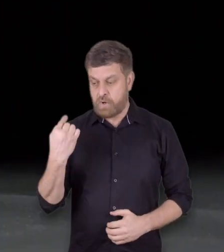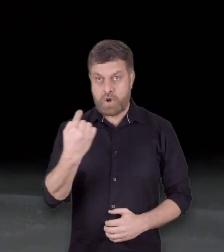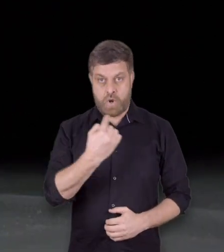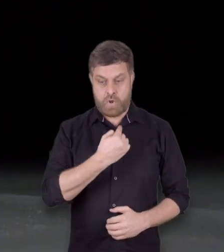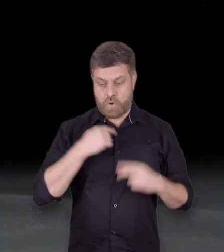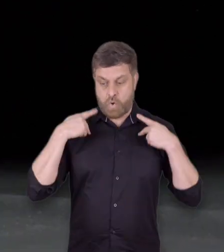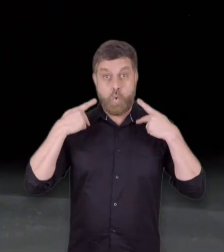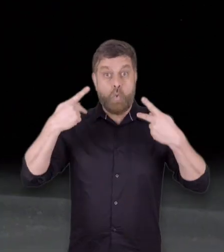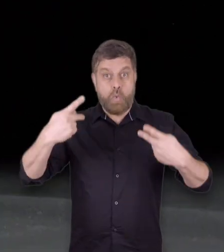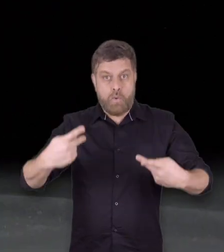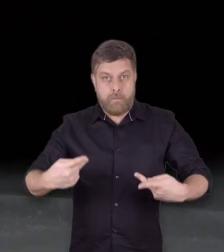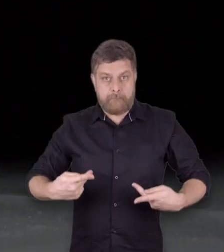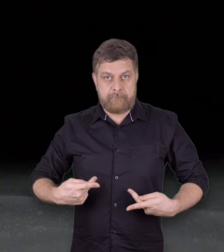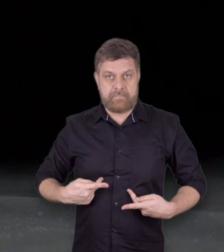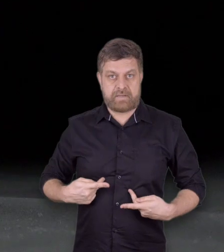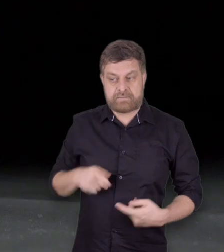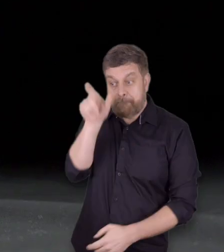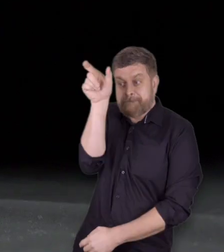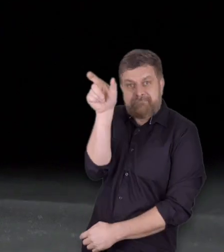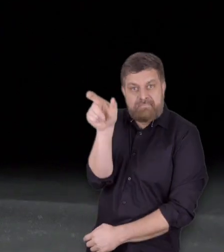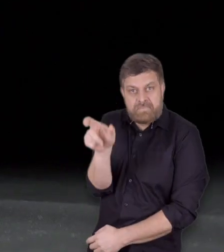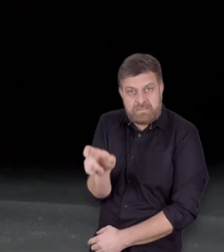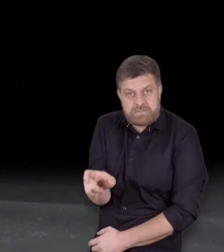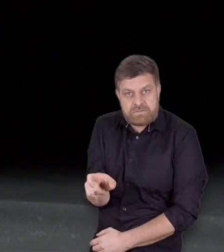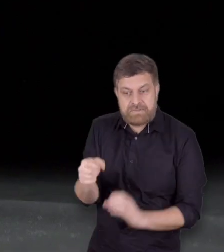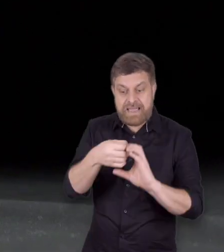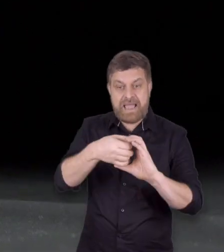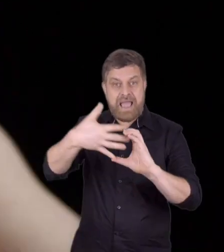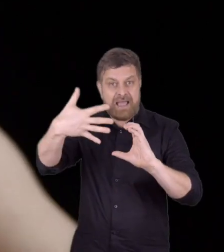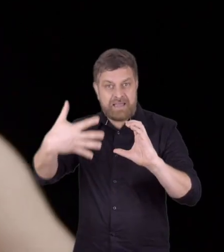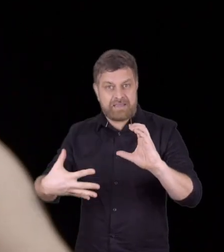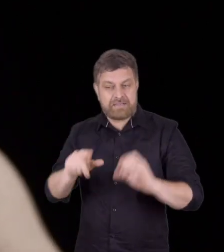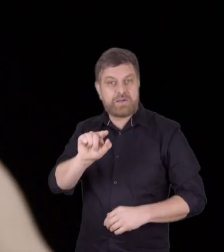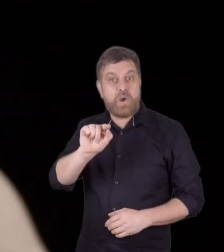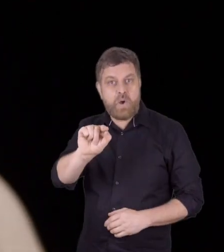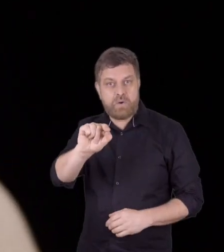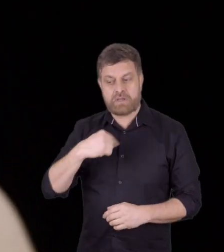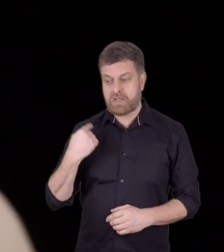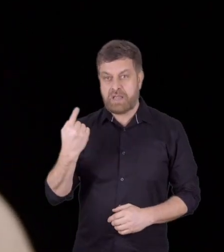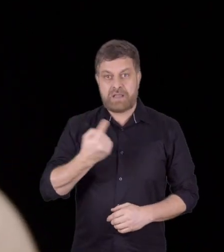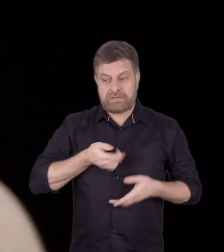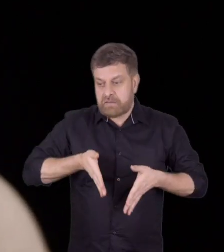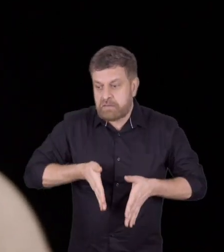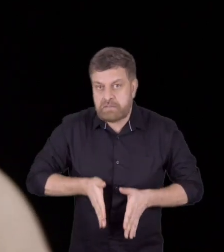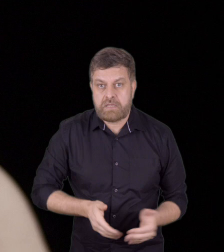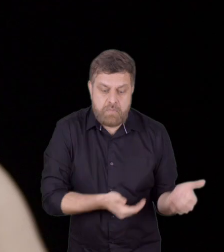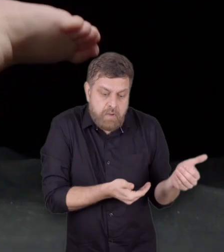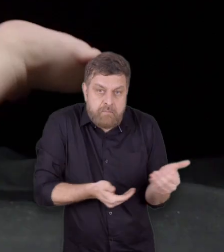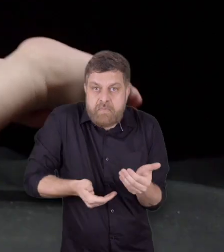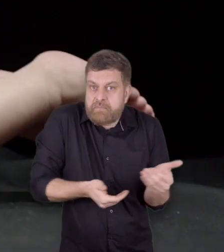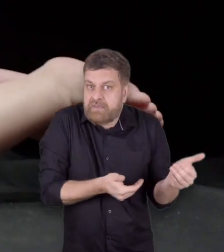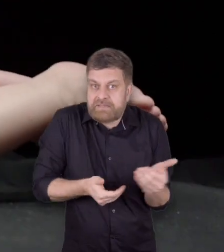Nós humanos, né, da espécie Homo, temos uma característica notável. Nós nascemos